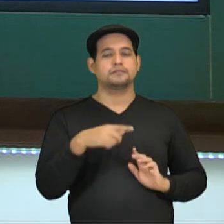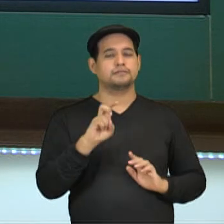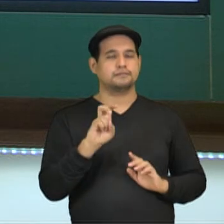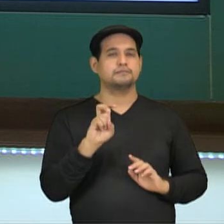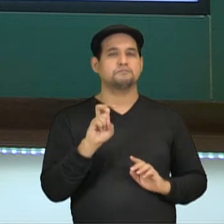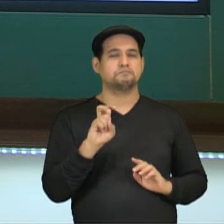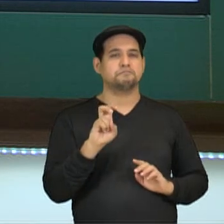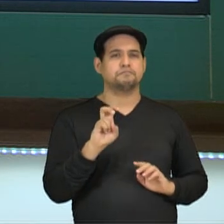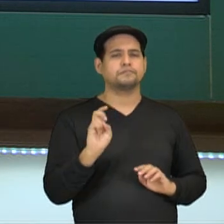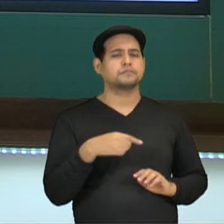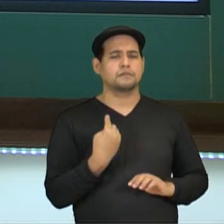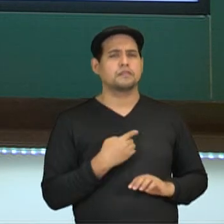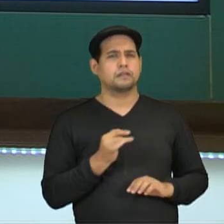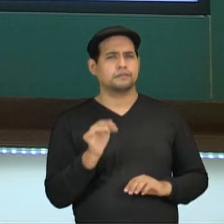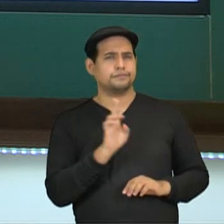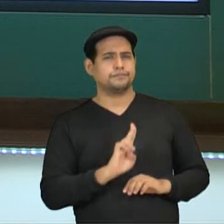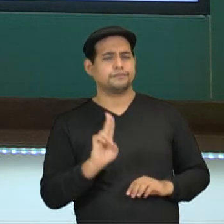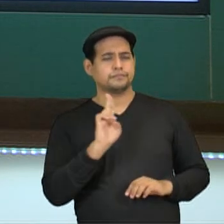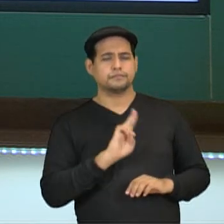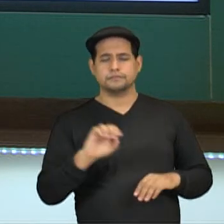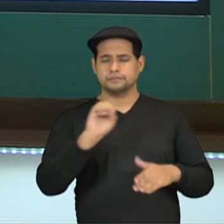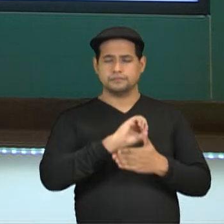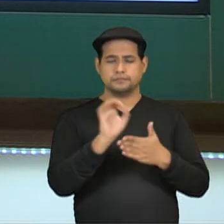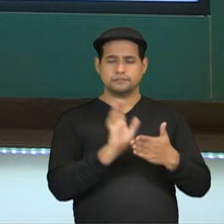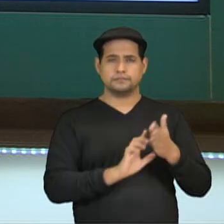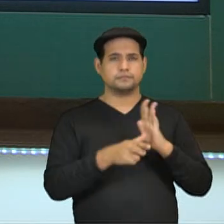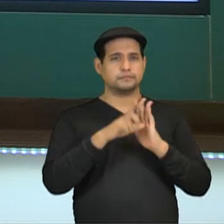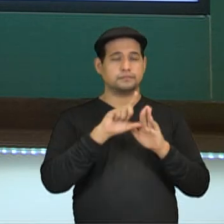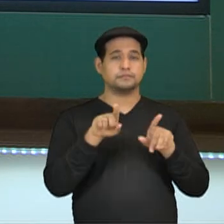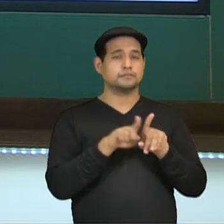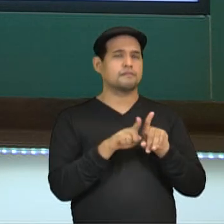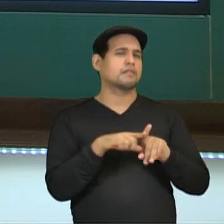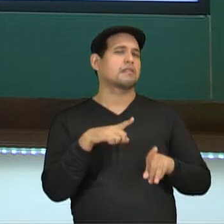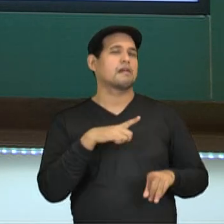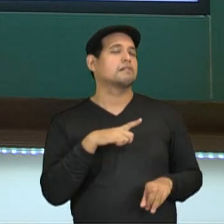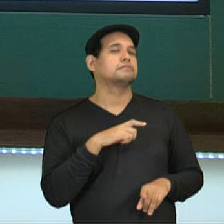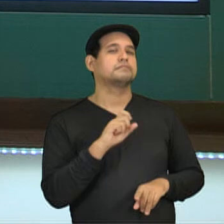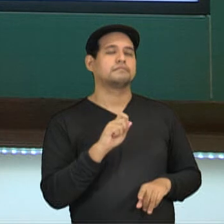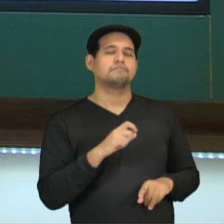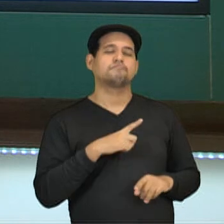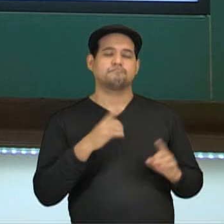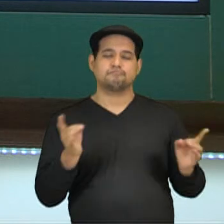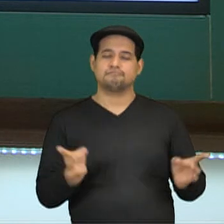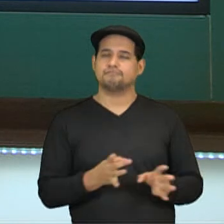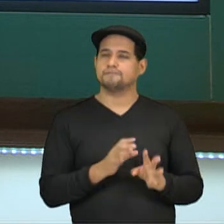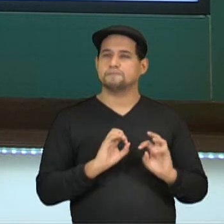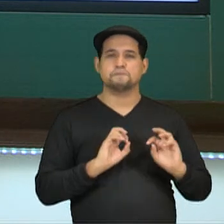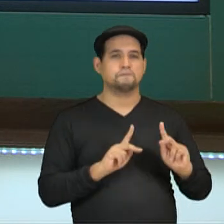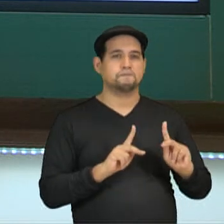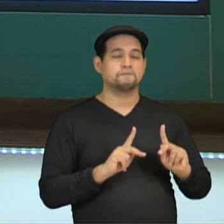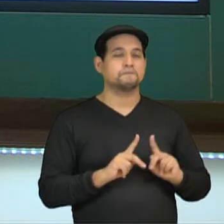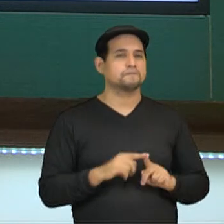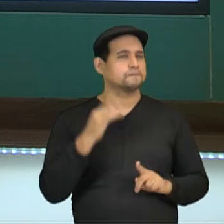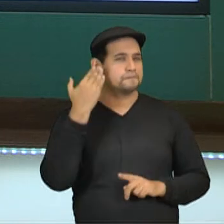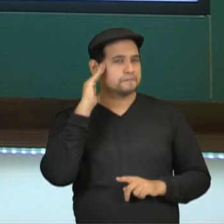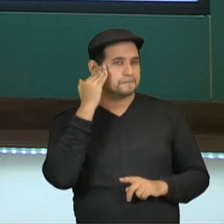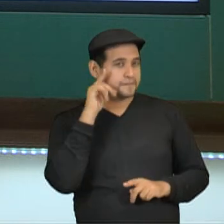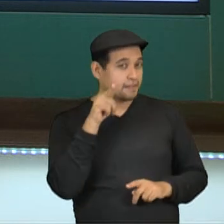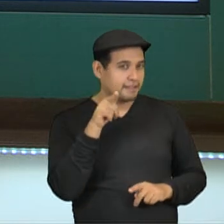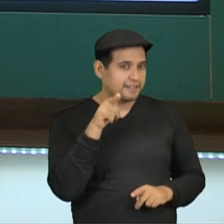25. Como a gente já tinha visto no exercício anterior, essa equação tem sim solução, ok?